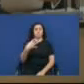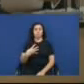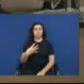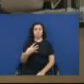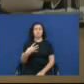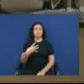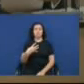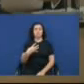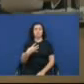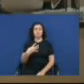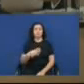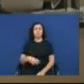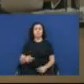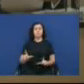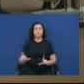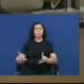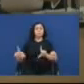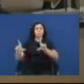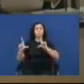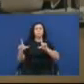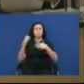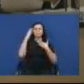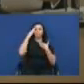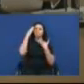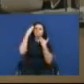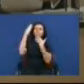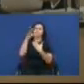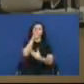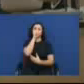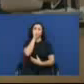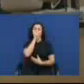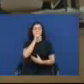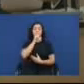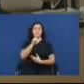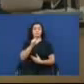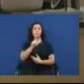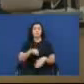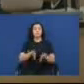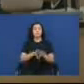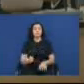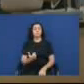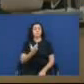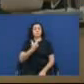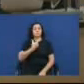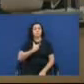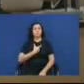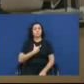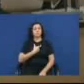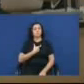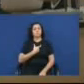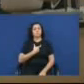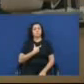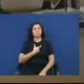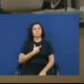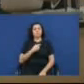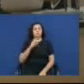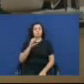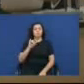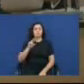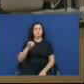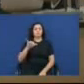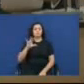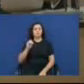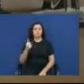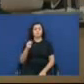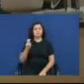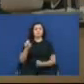10/2014. Concede o diploma de gratidão da cidade de Limeira e medalha Mérito Cívico